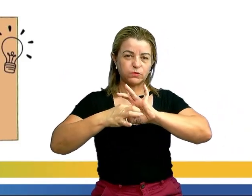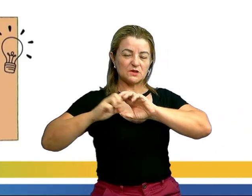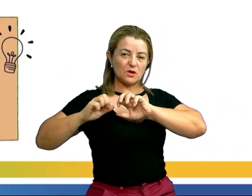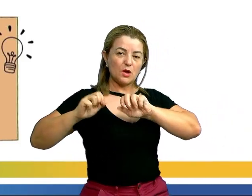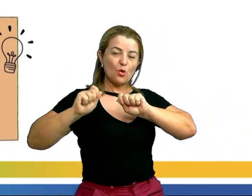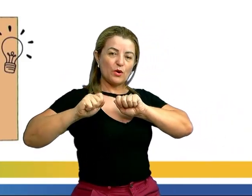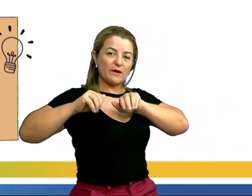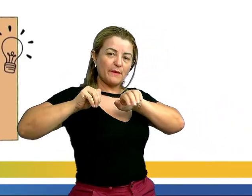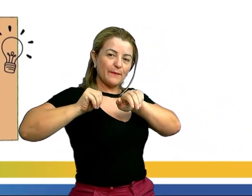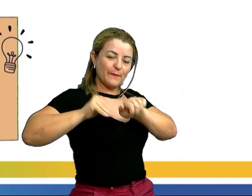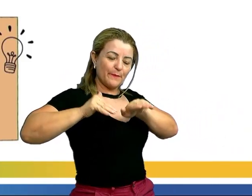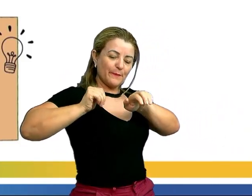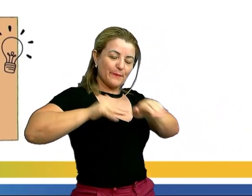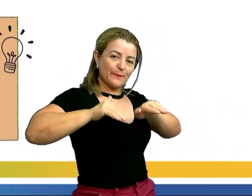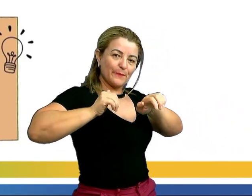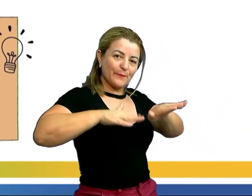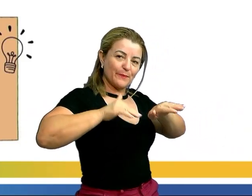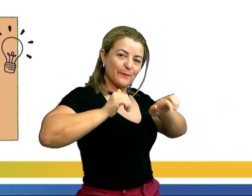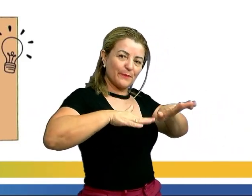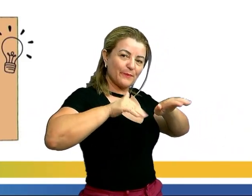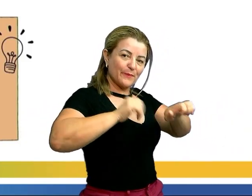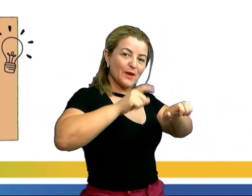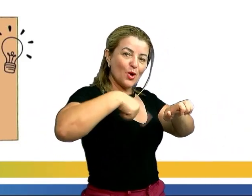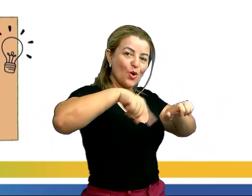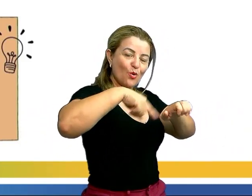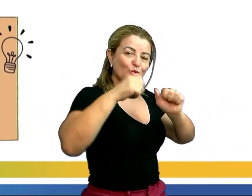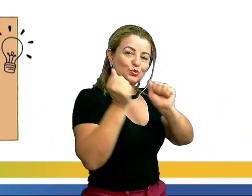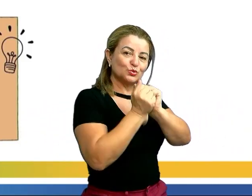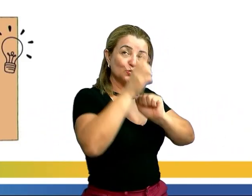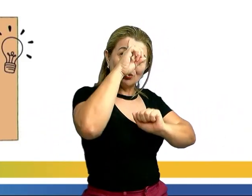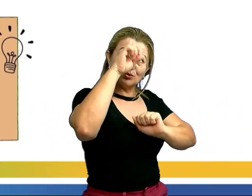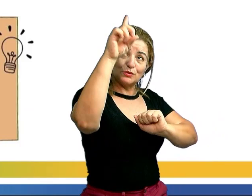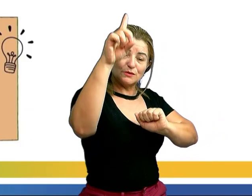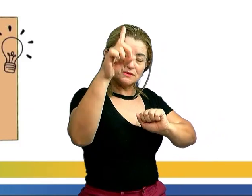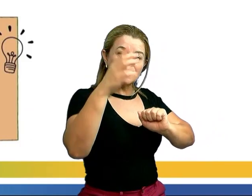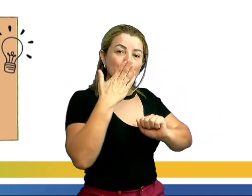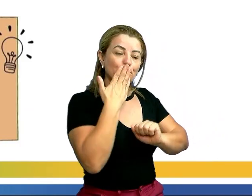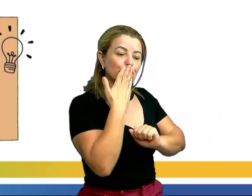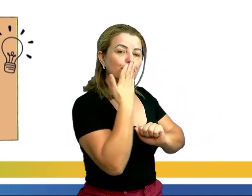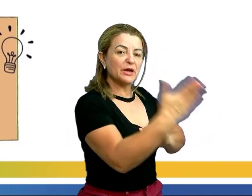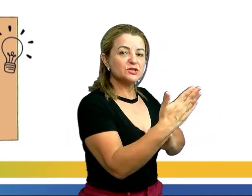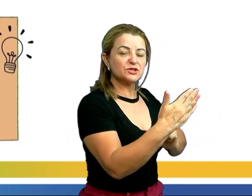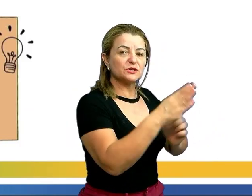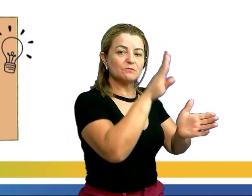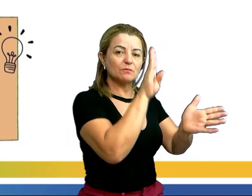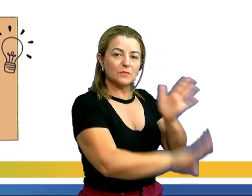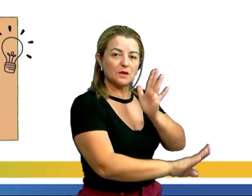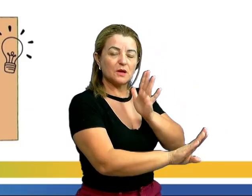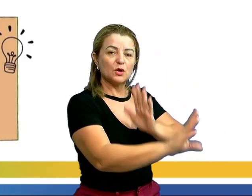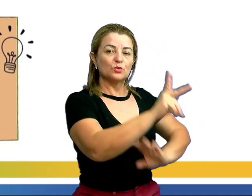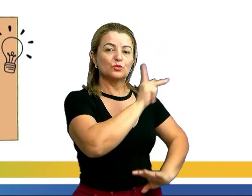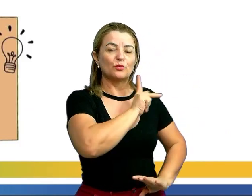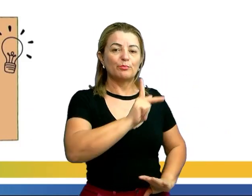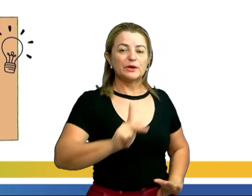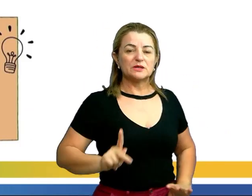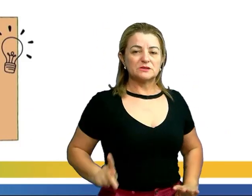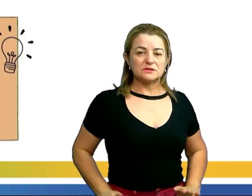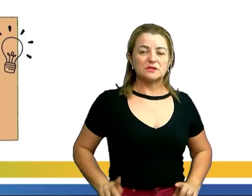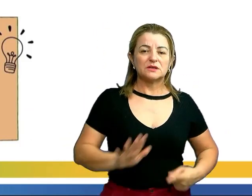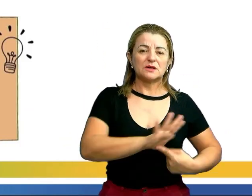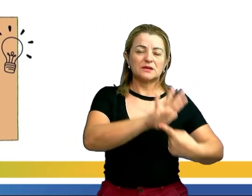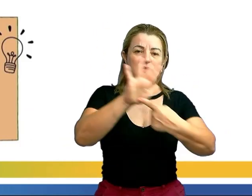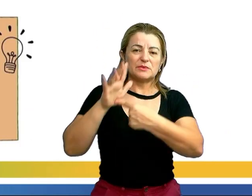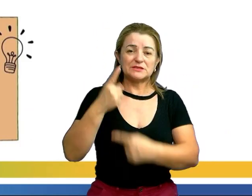da família com Deus pela liberdade, pedindo a deposição desse presidente que